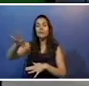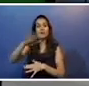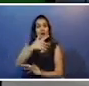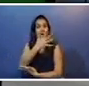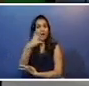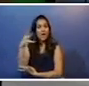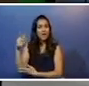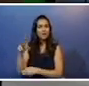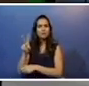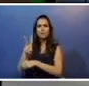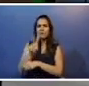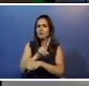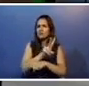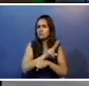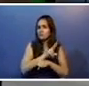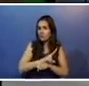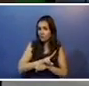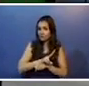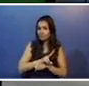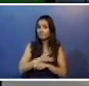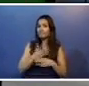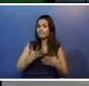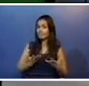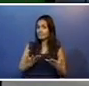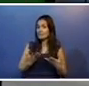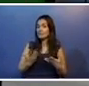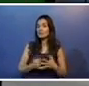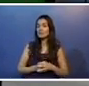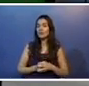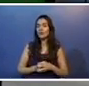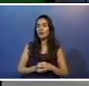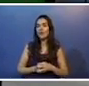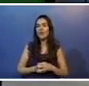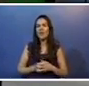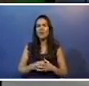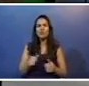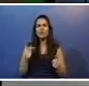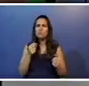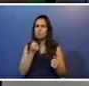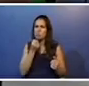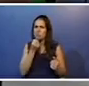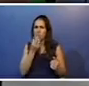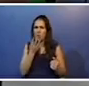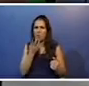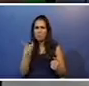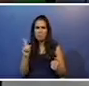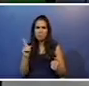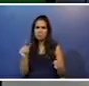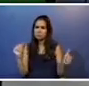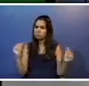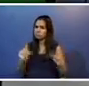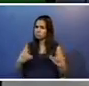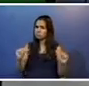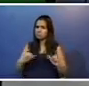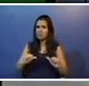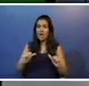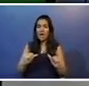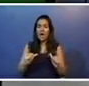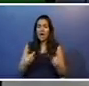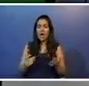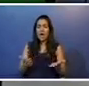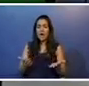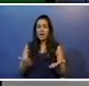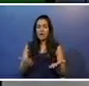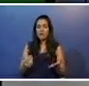para a preservação, né, do meio ambiente, conservação. Elas ajudam até, inclusive, né, na germinação